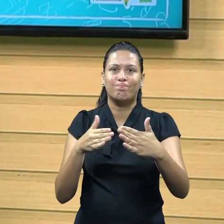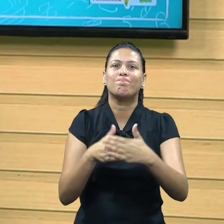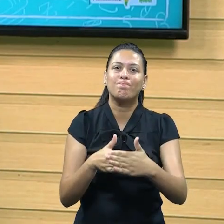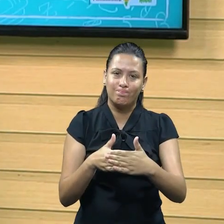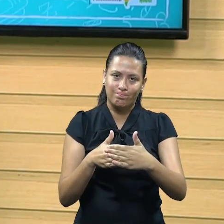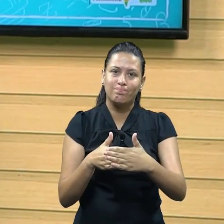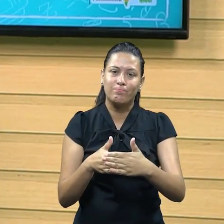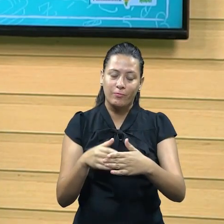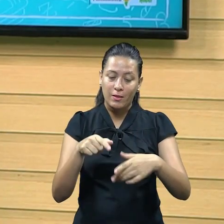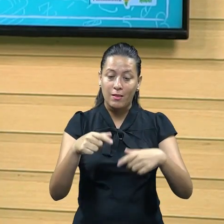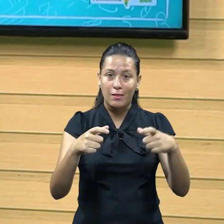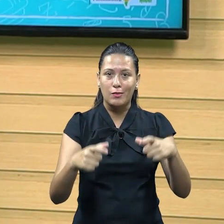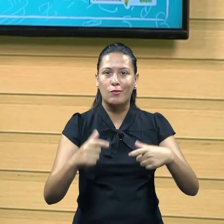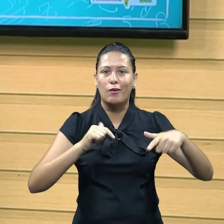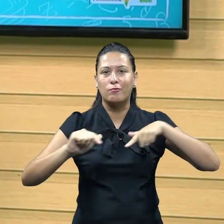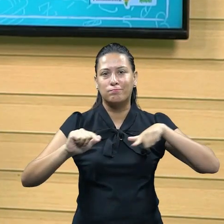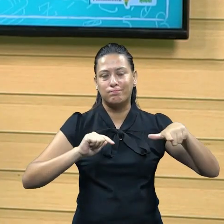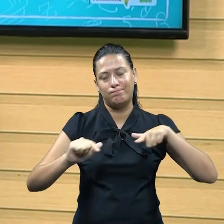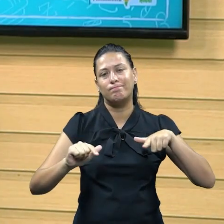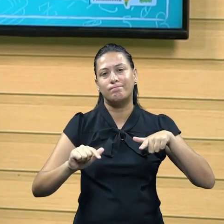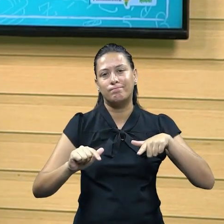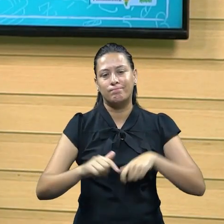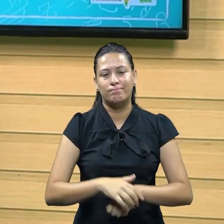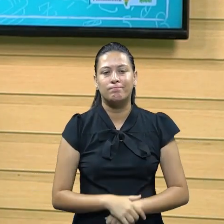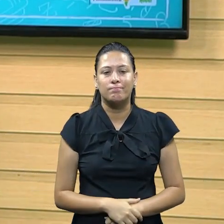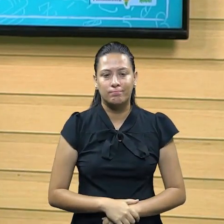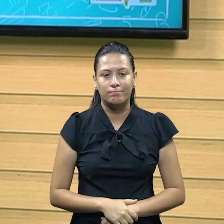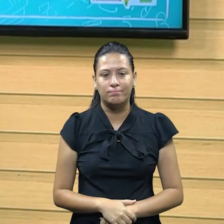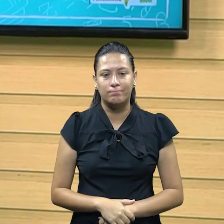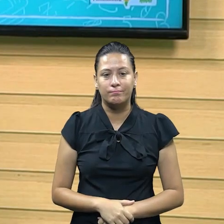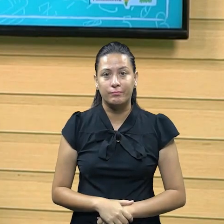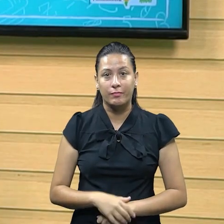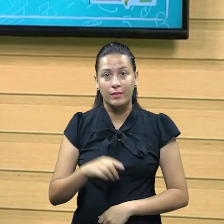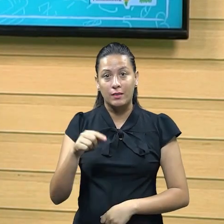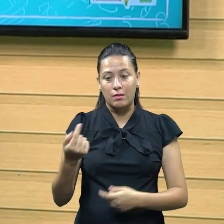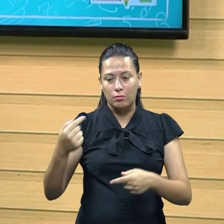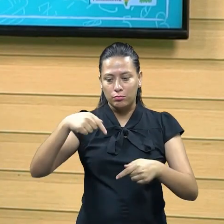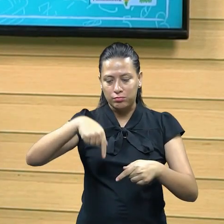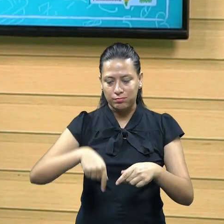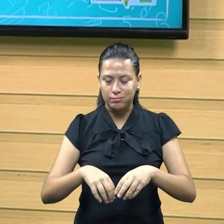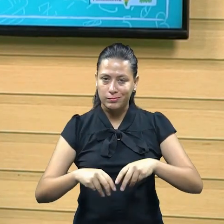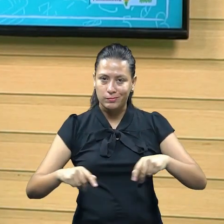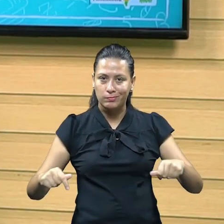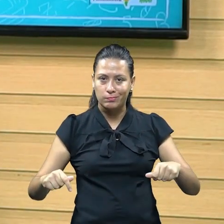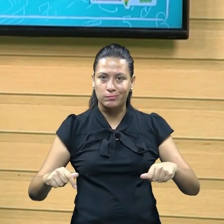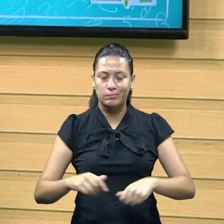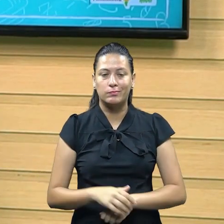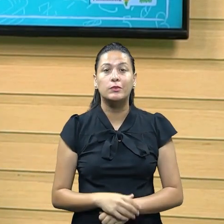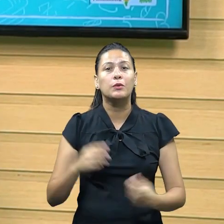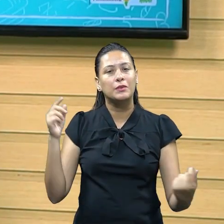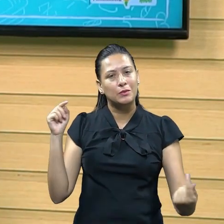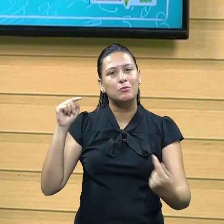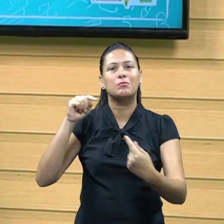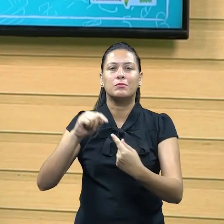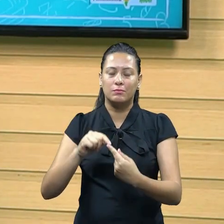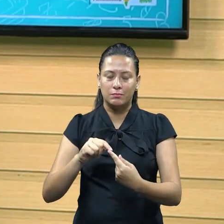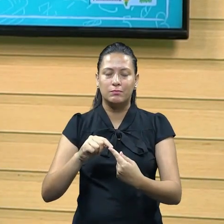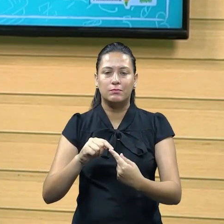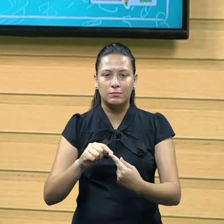trabalhando, aquele local em que eles estão trabalhando. Ela vai ser levada para a terra, será aterrada. E esse é o